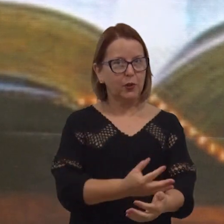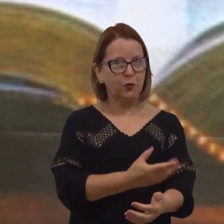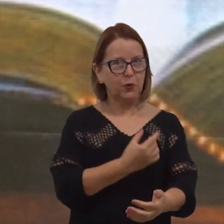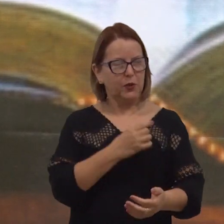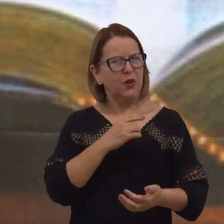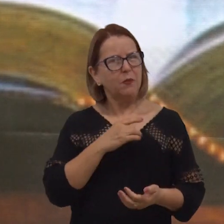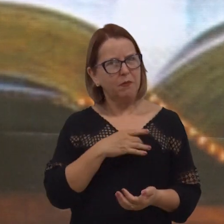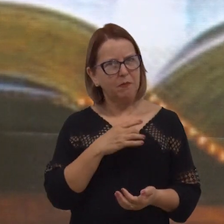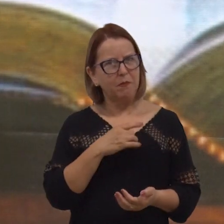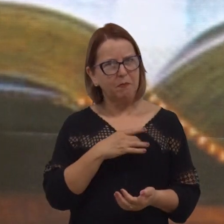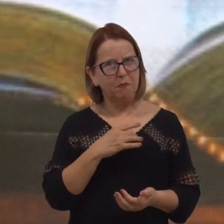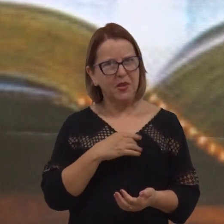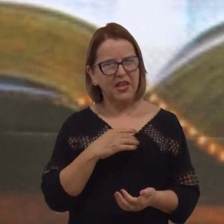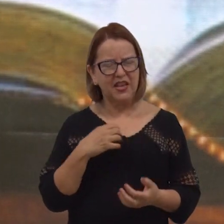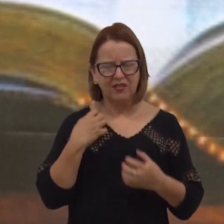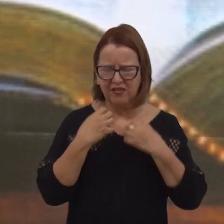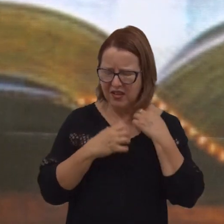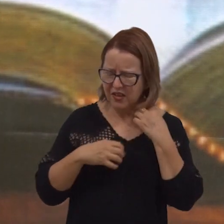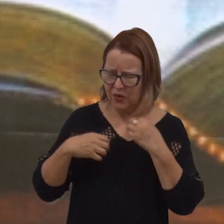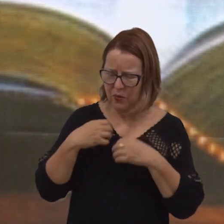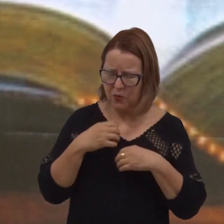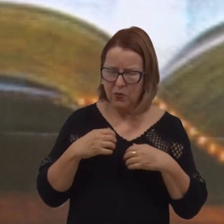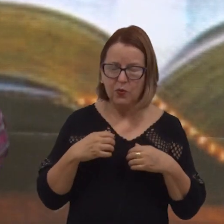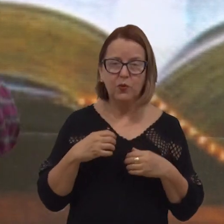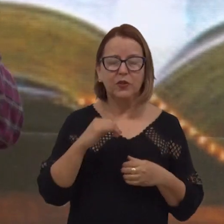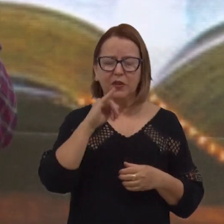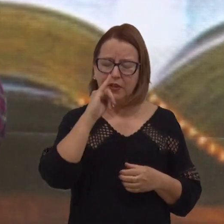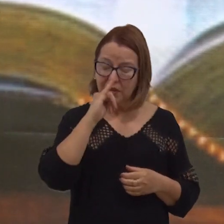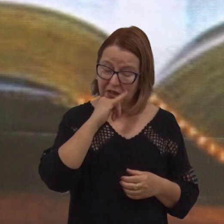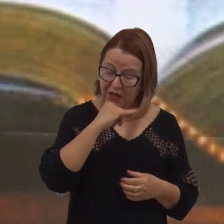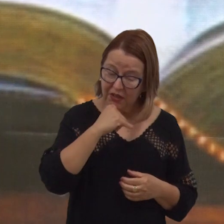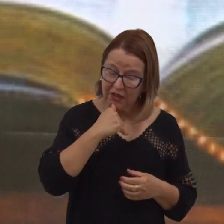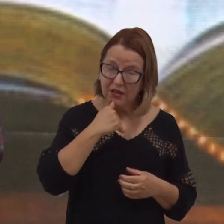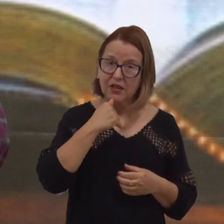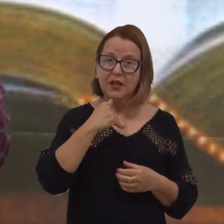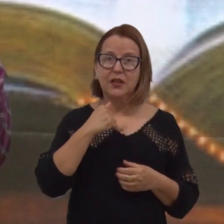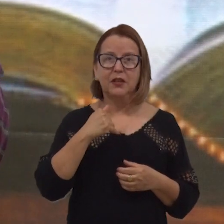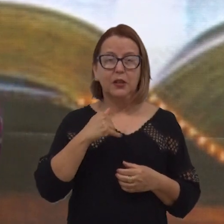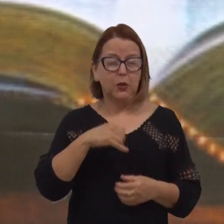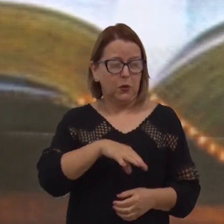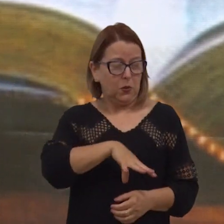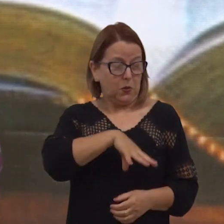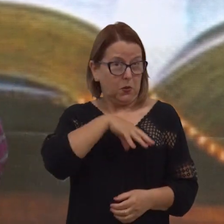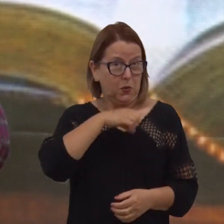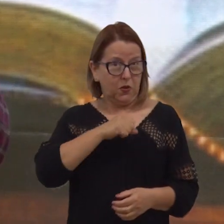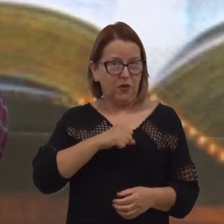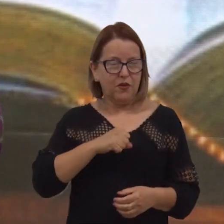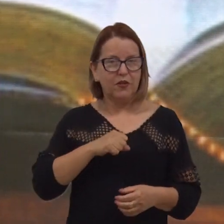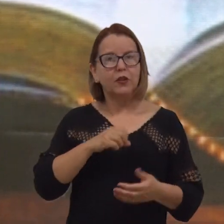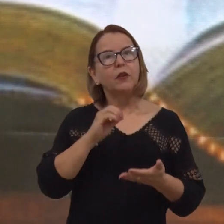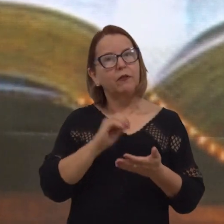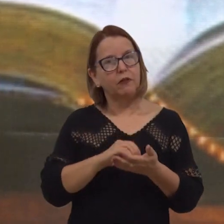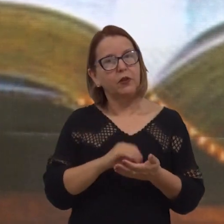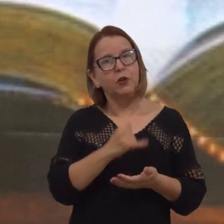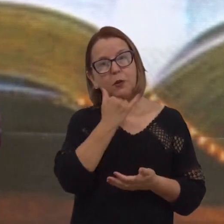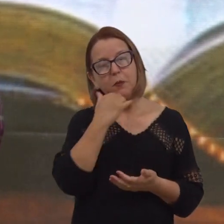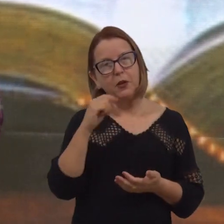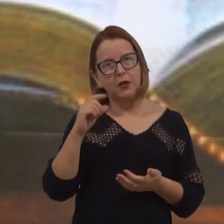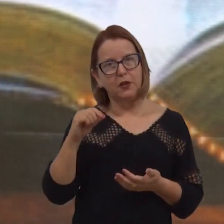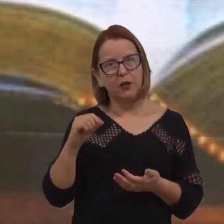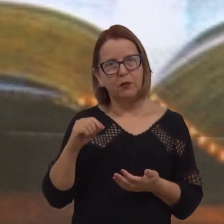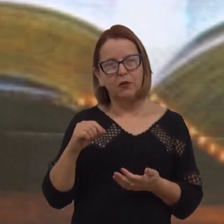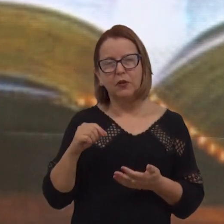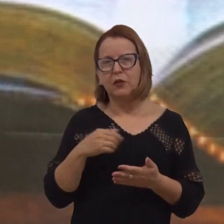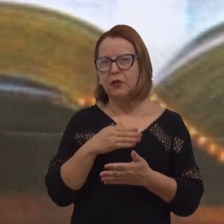com os nossos medos, com as nossas angústias, a nossa tristeza, o nosso ódio, a falta de perdão,